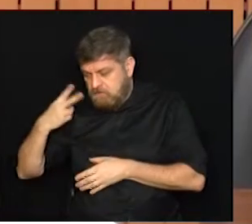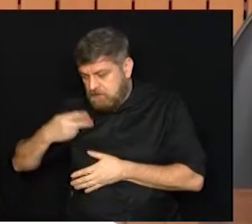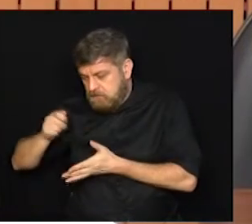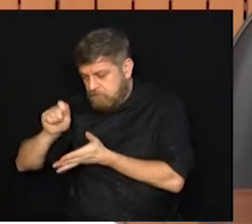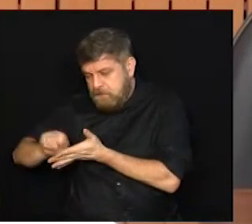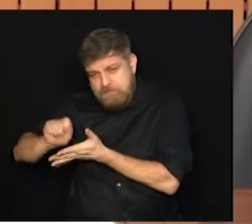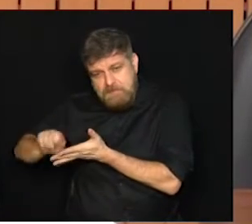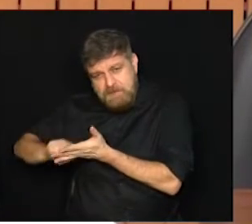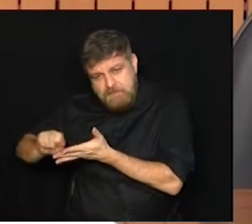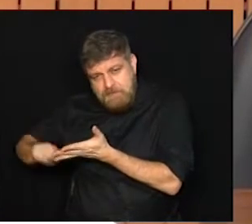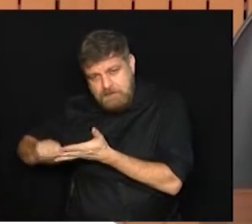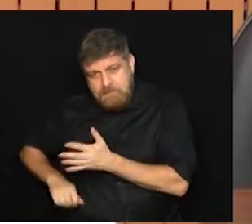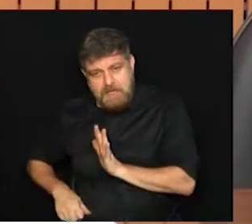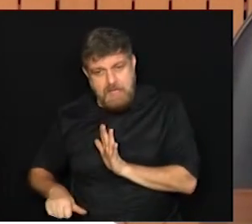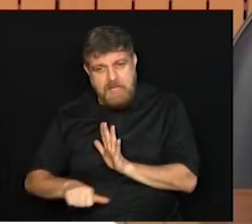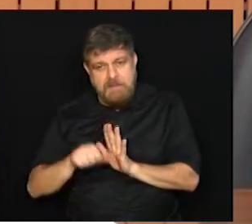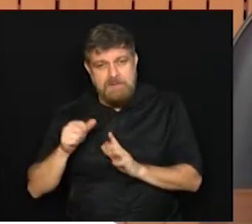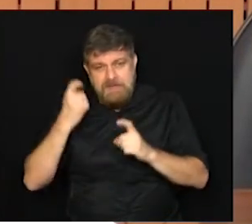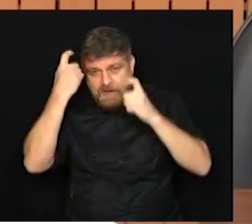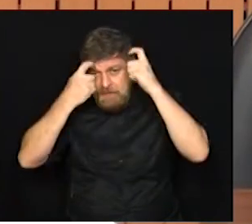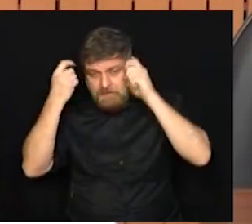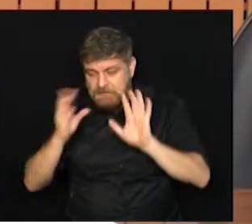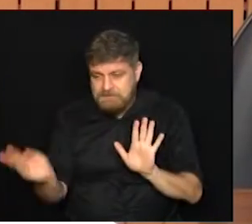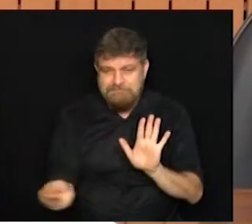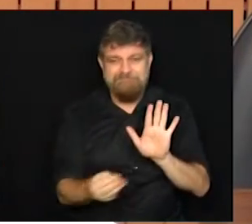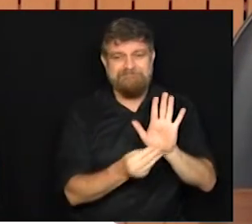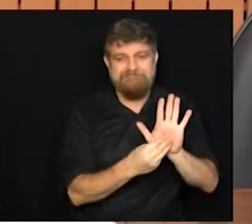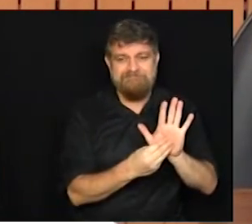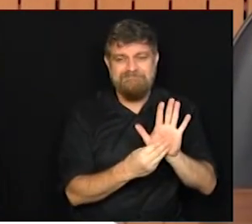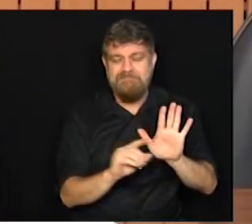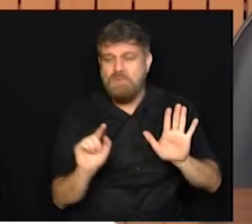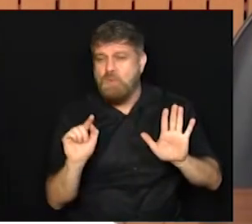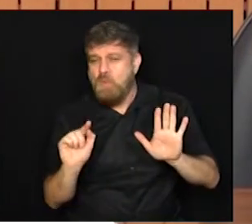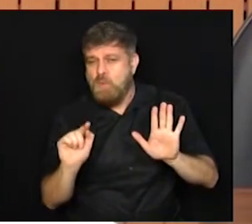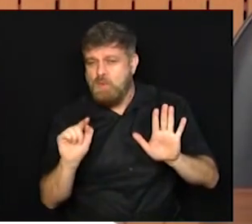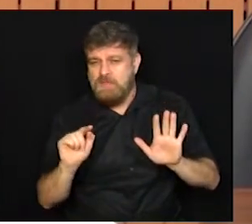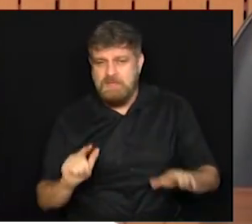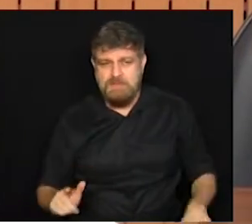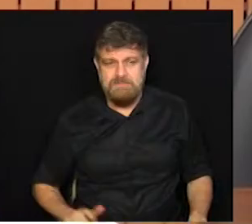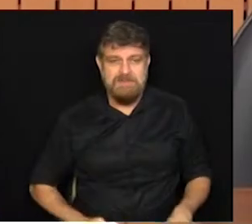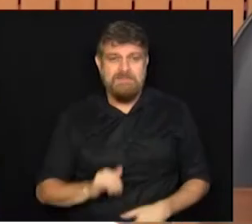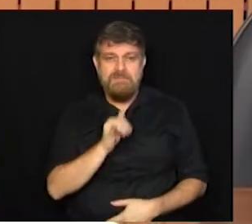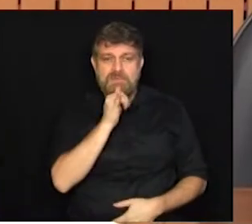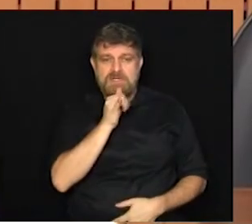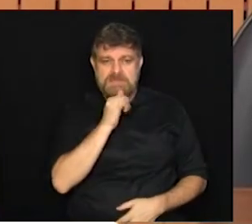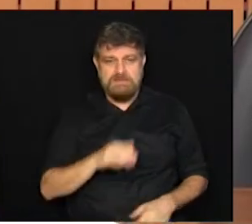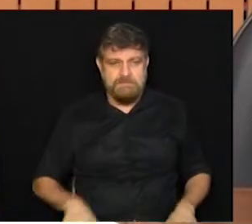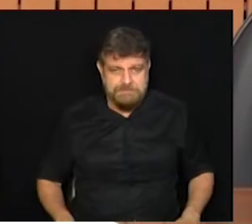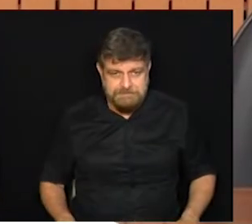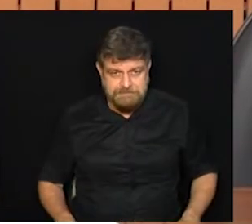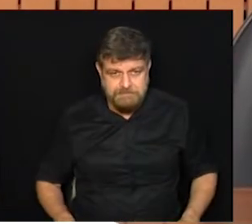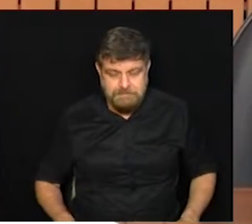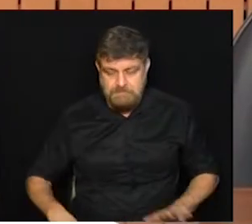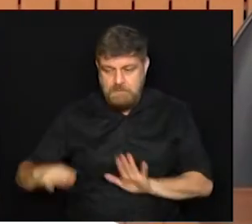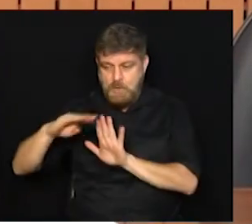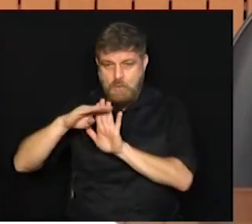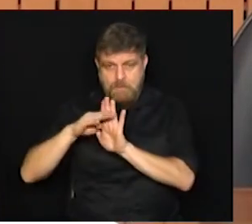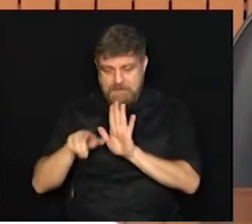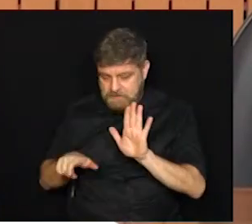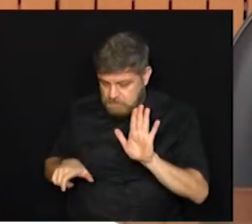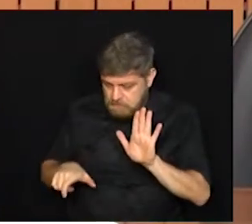primeiro colocando essa preocupação que foi trazida pontualmente, por exemplo, que esse plano